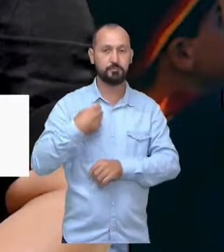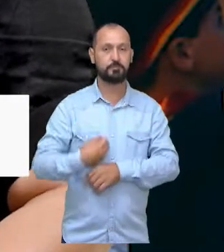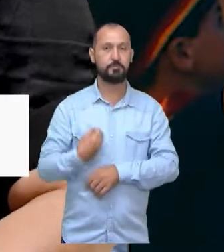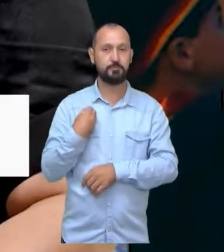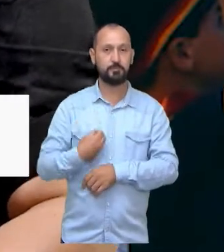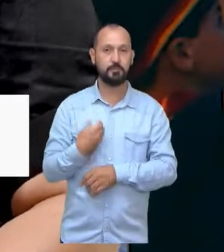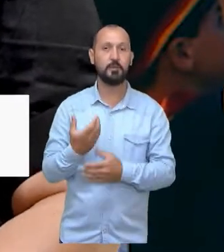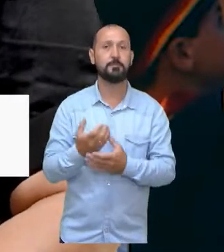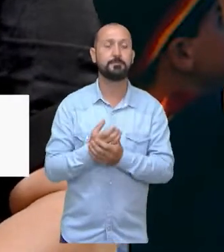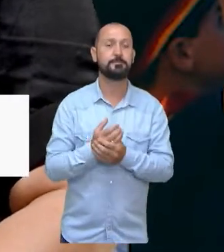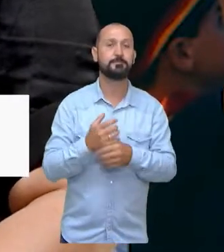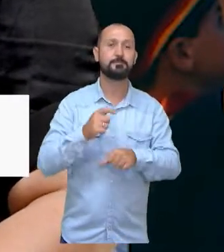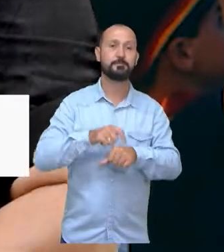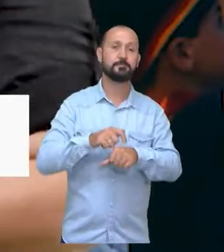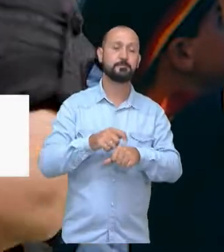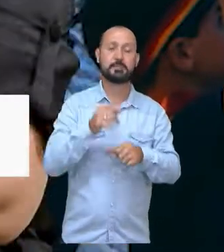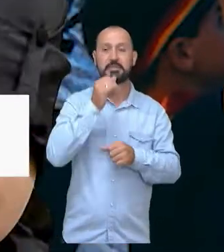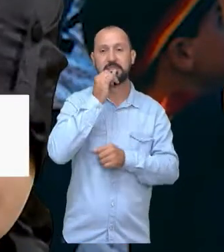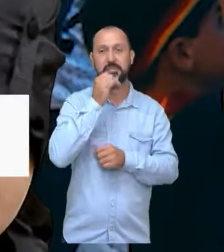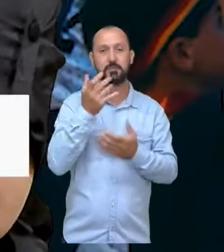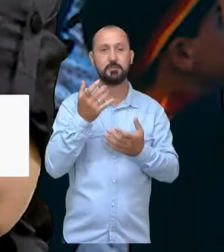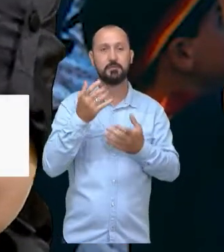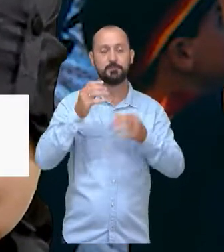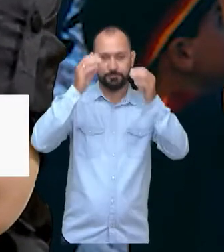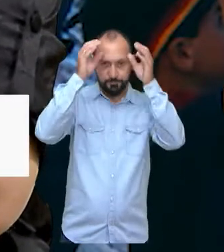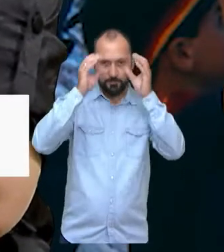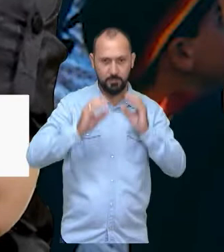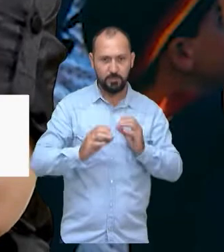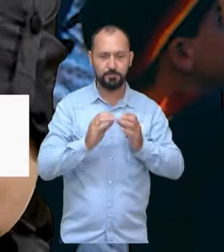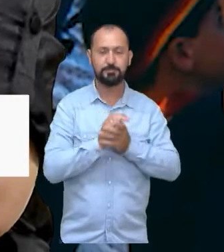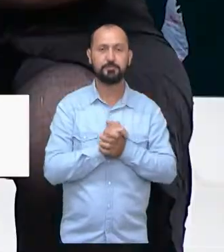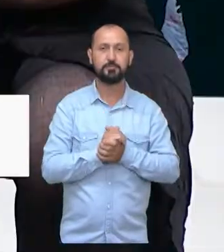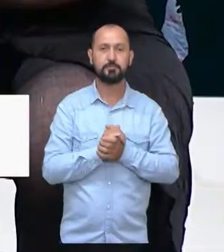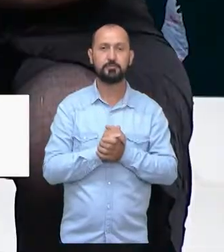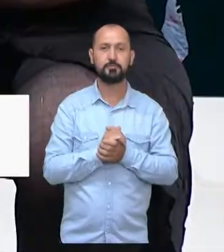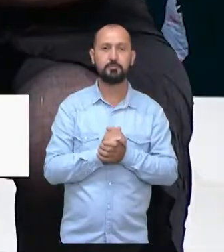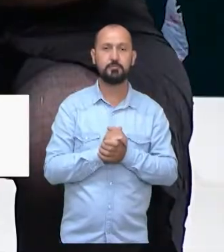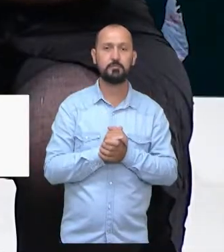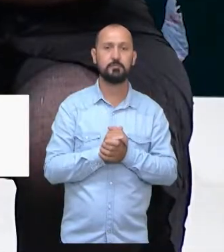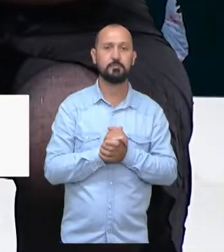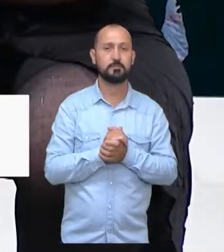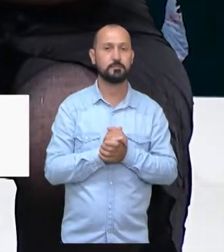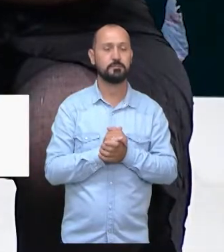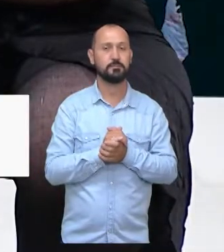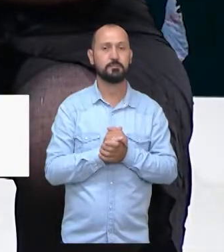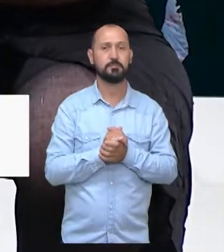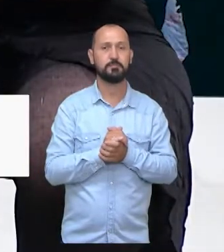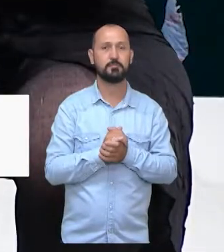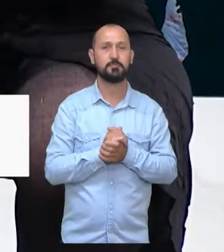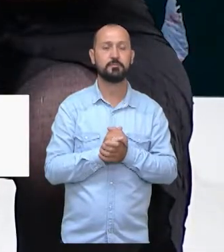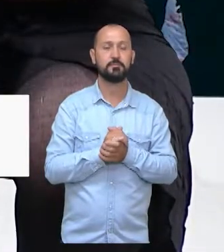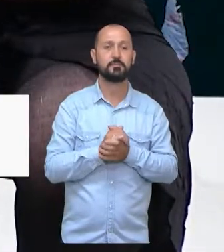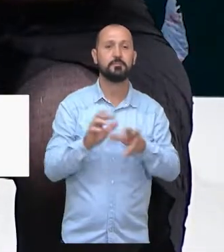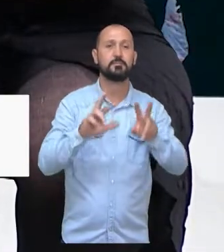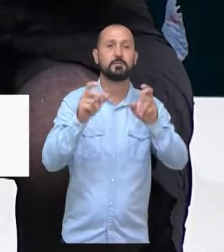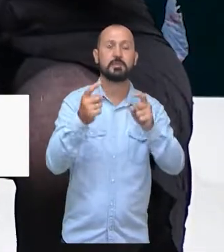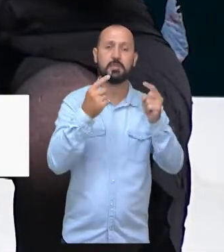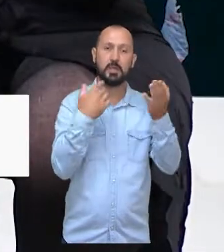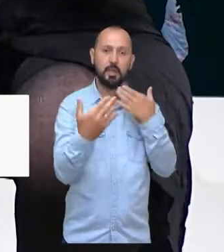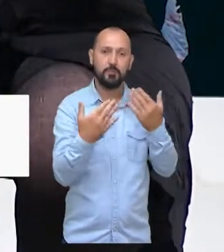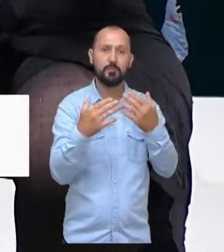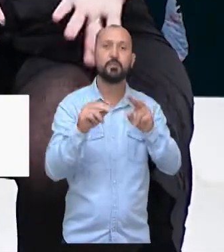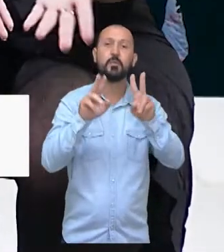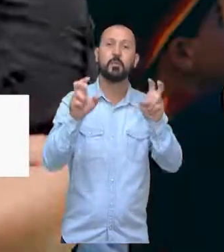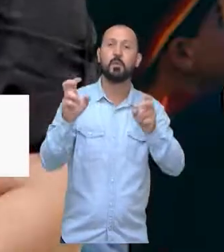Esses momentos, por exemplo, de cidadania, por exemplo, dentro um dos eixos que a gente está debatendo, que é a questão de cultura,